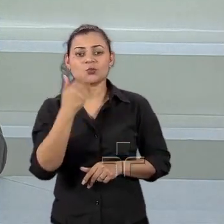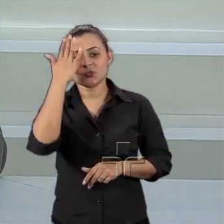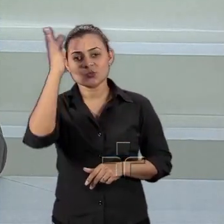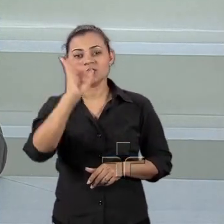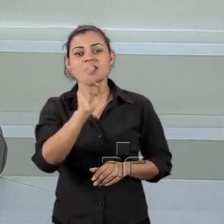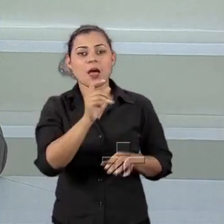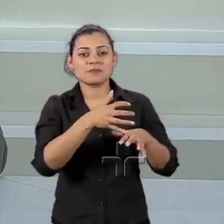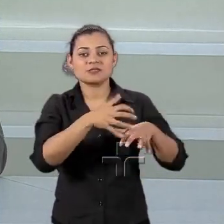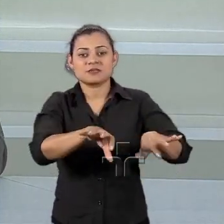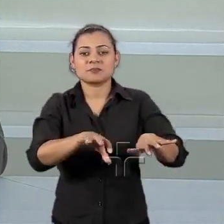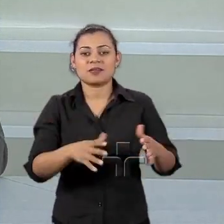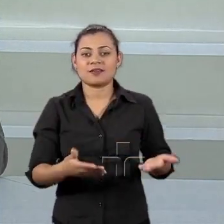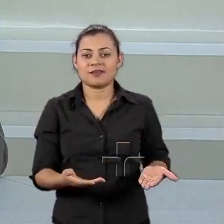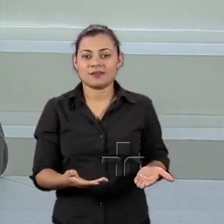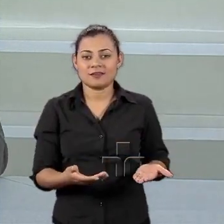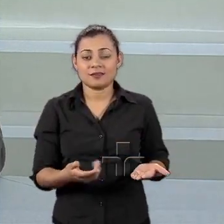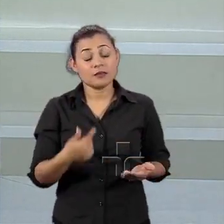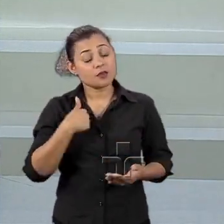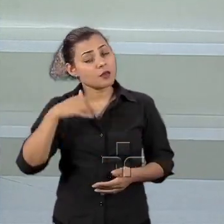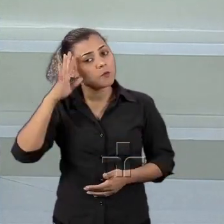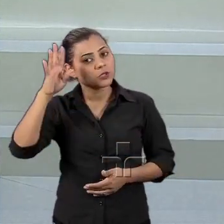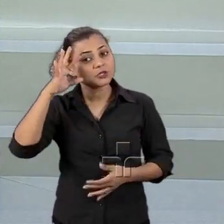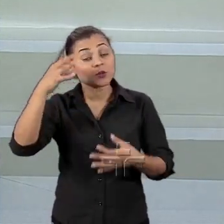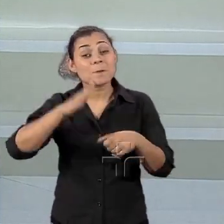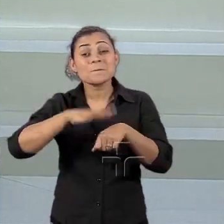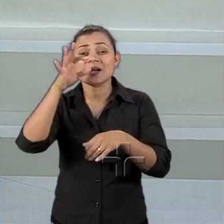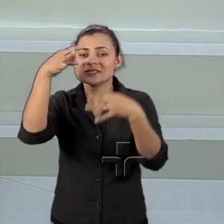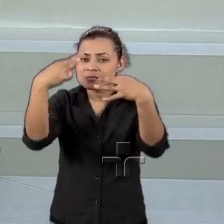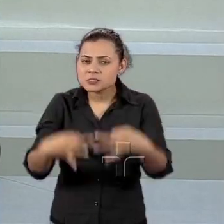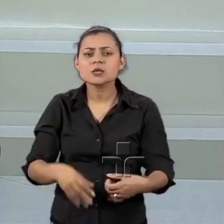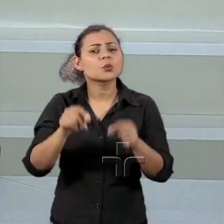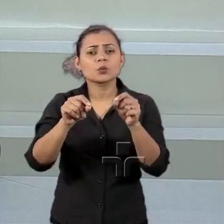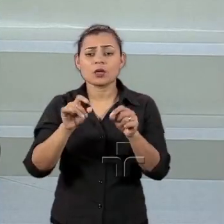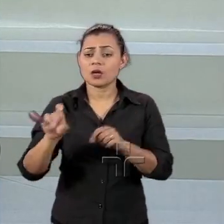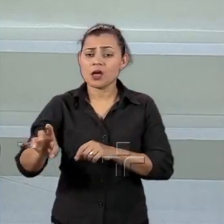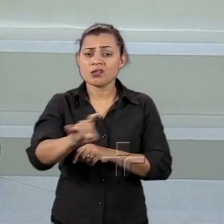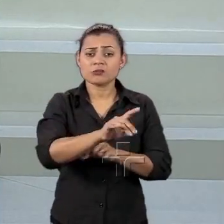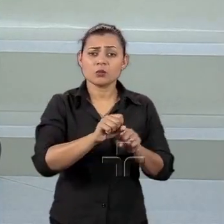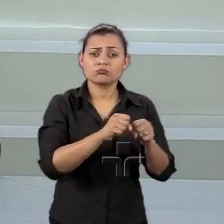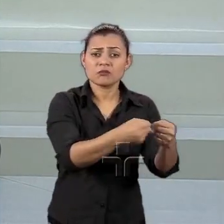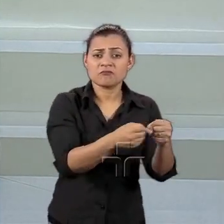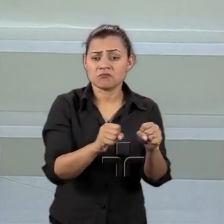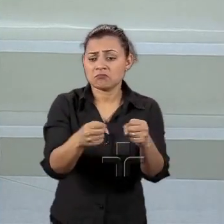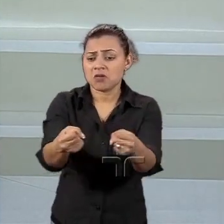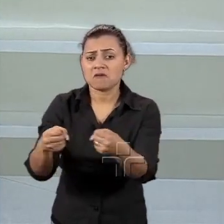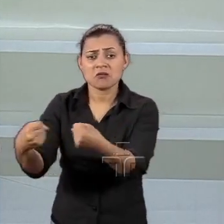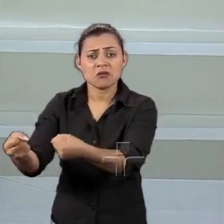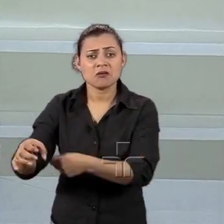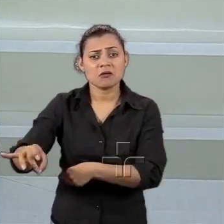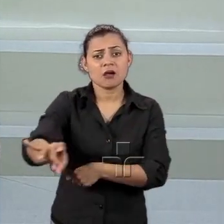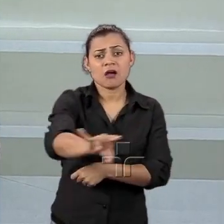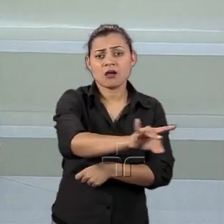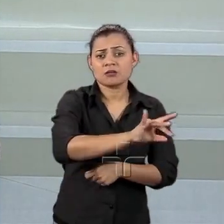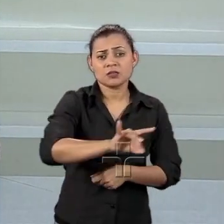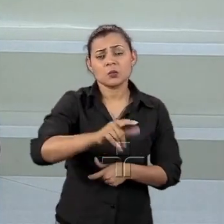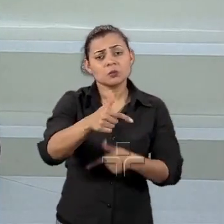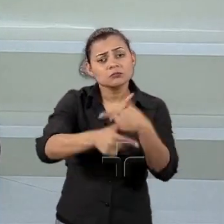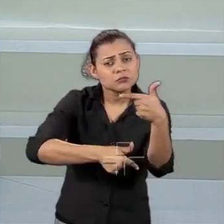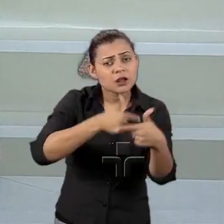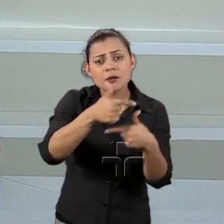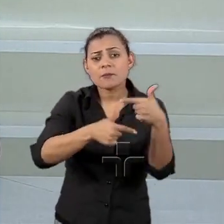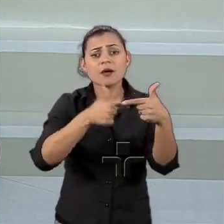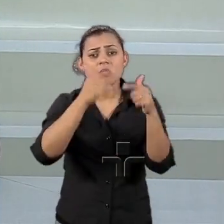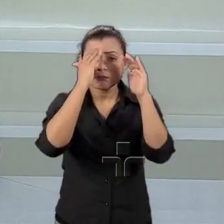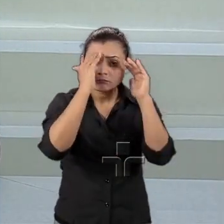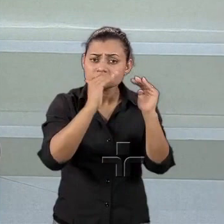Eu penso que o mais correto é cada um defender suas posições, respeitosamente, evidentemente, trabalhar isso